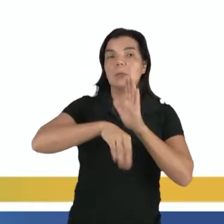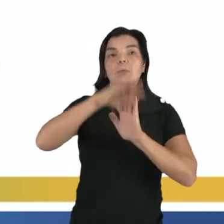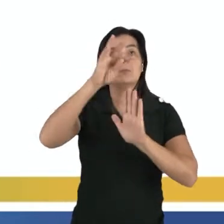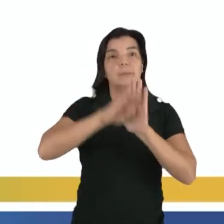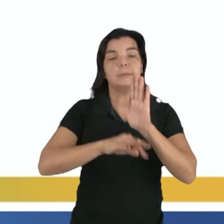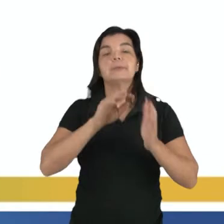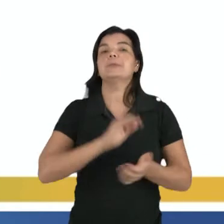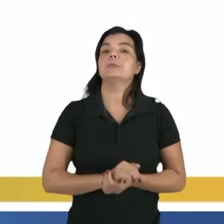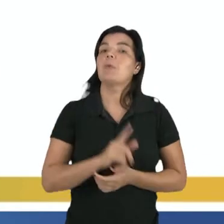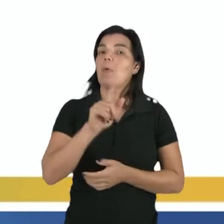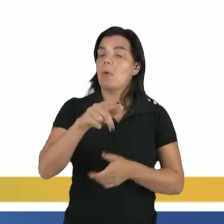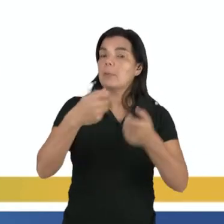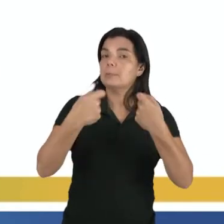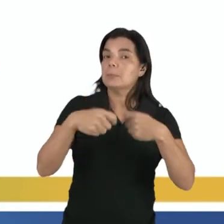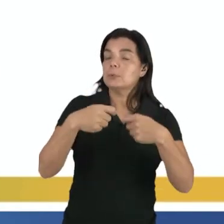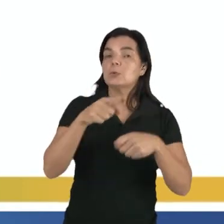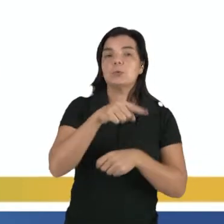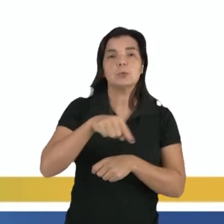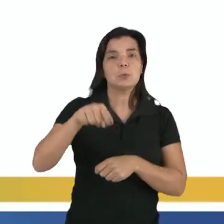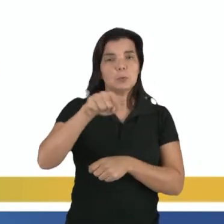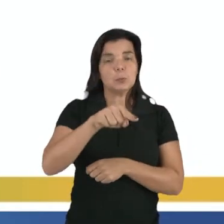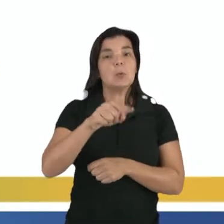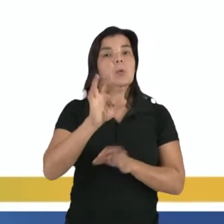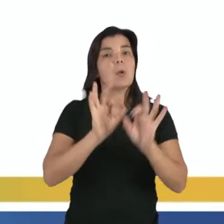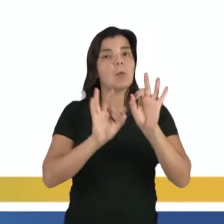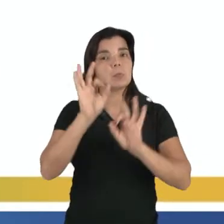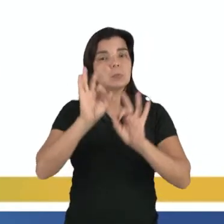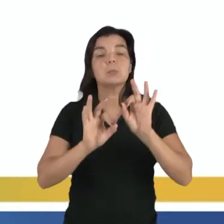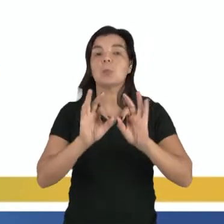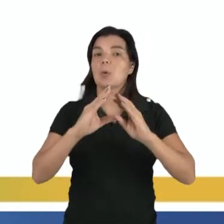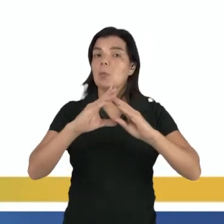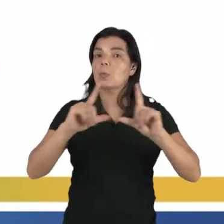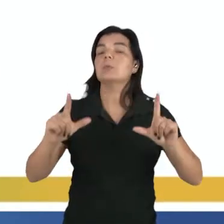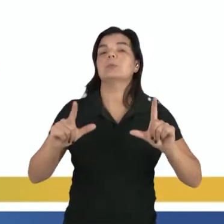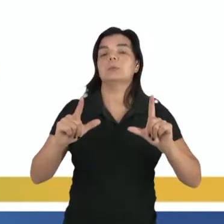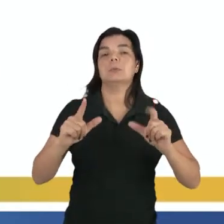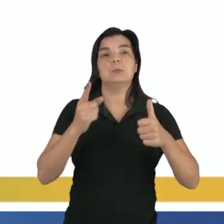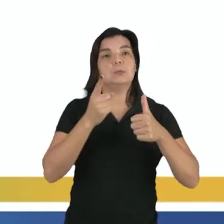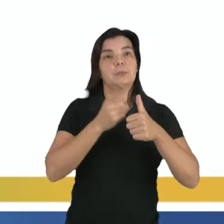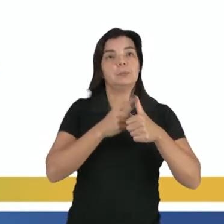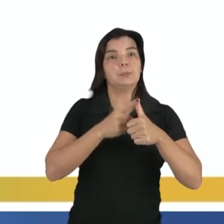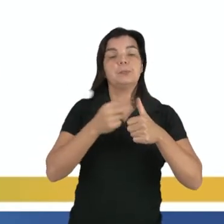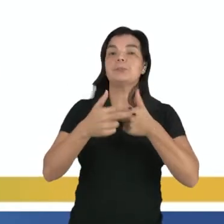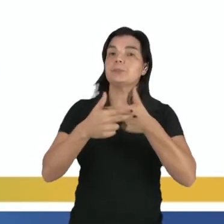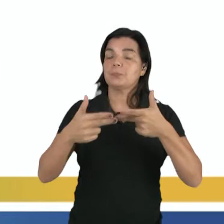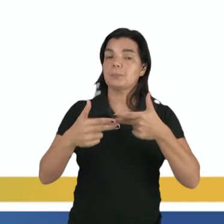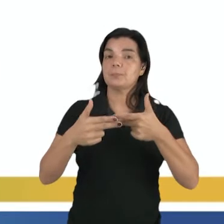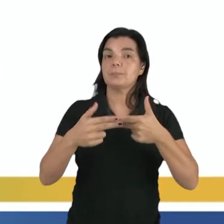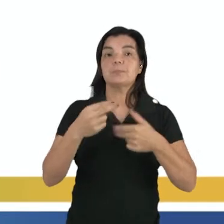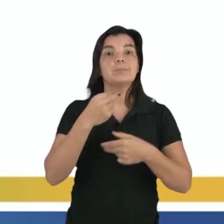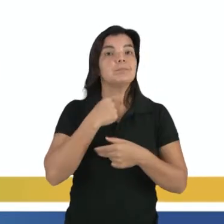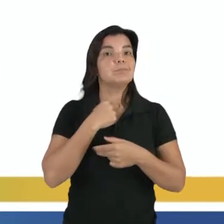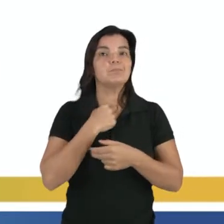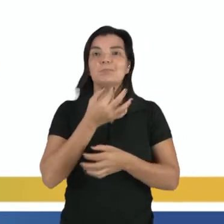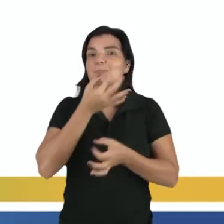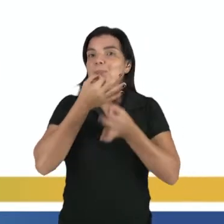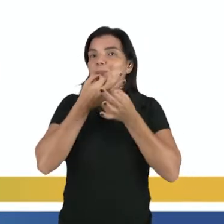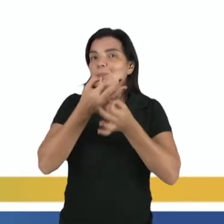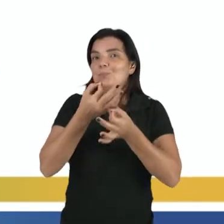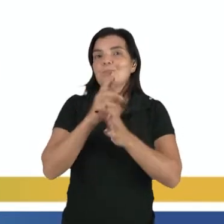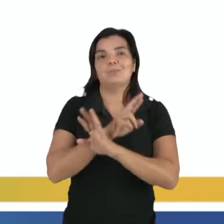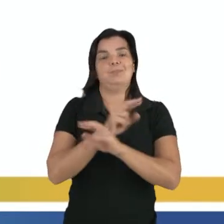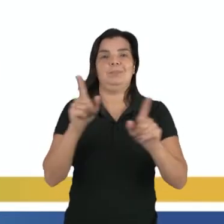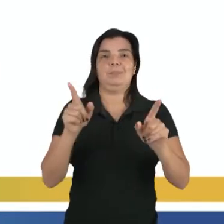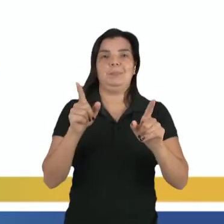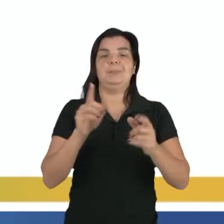dentro do texto. É preciso que você construa uma lógica. Então, a primeira coisa é você não se